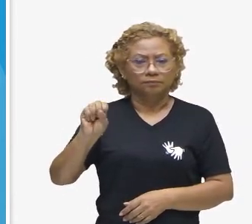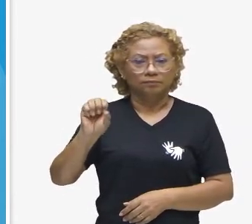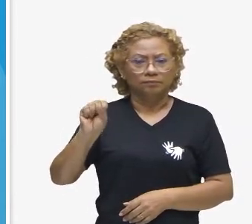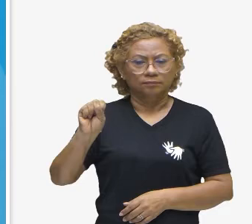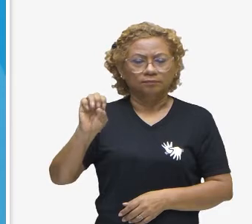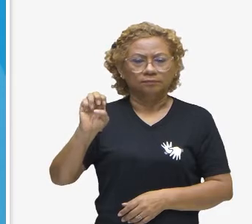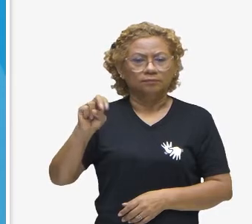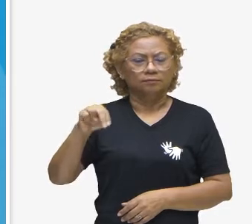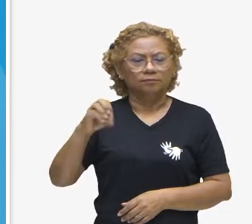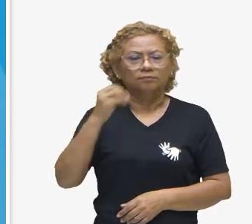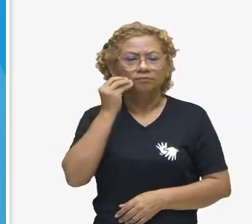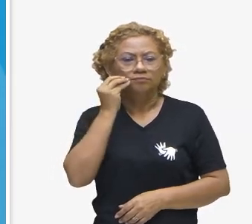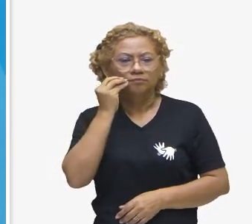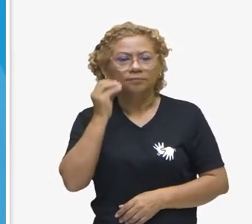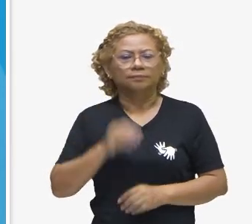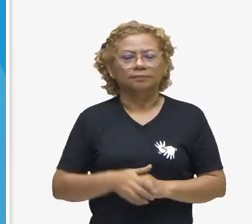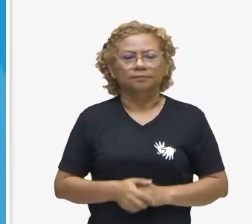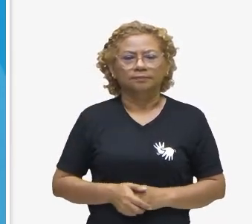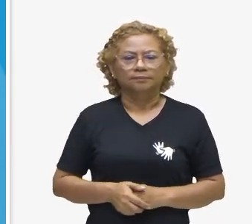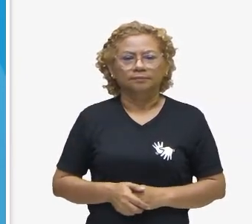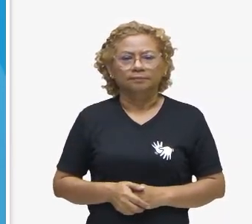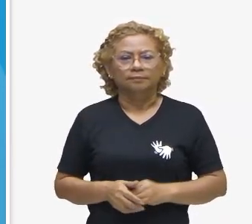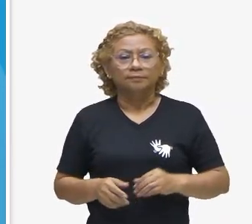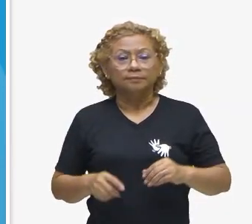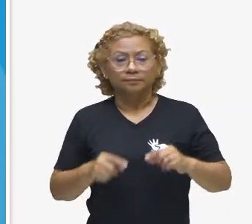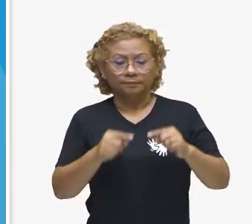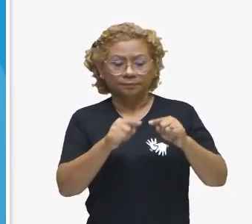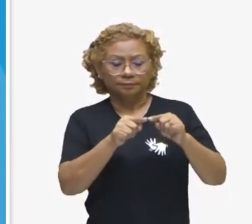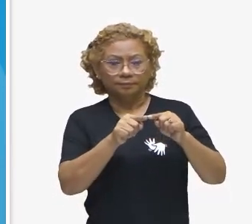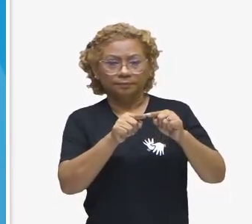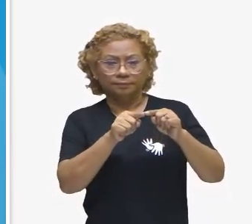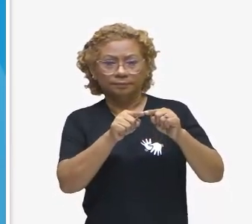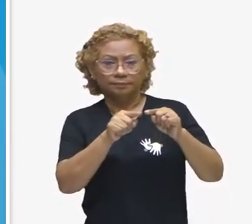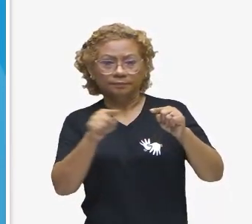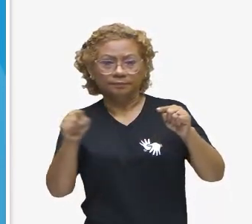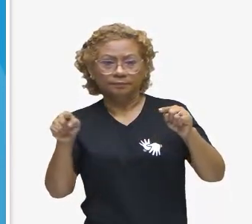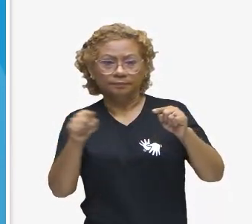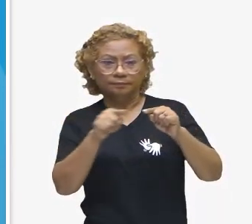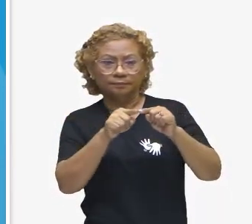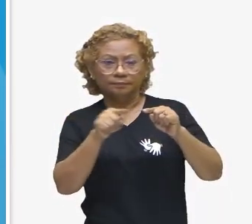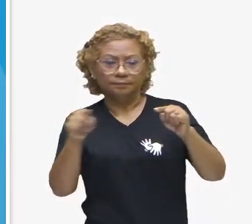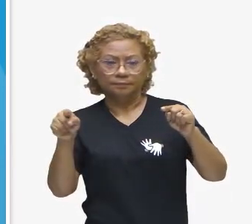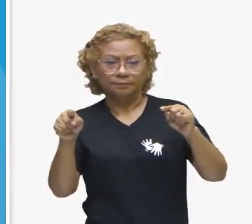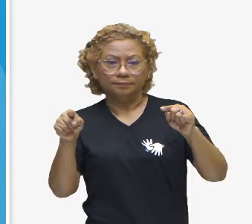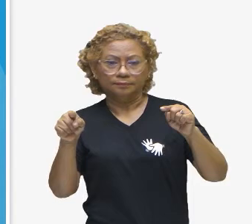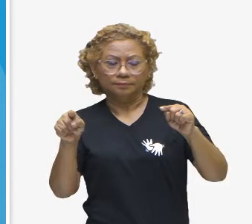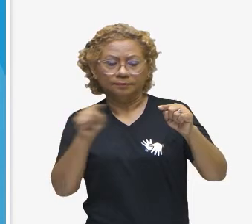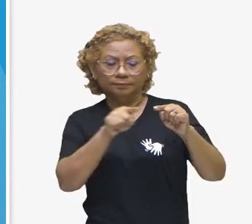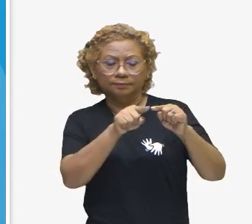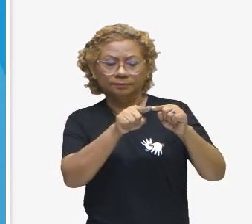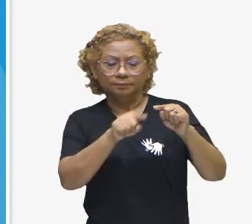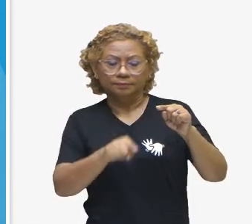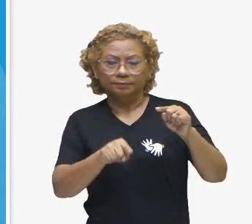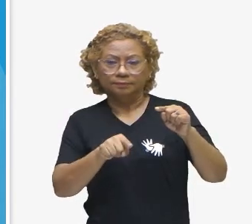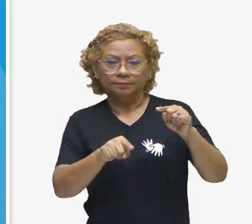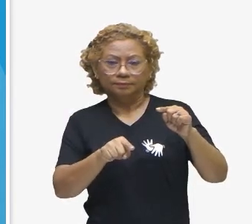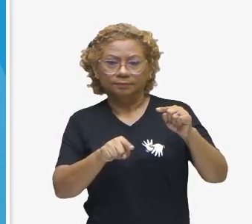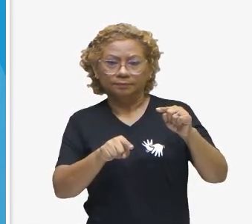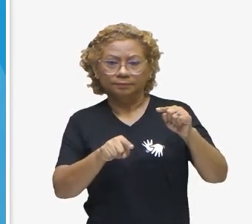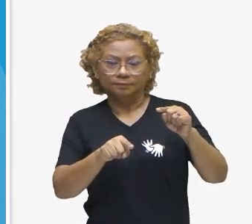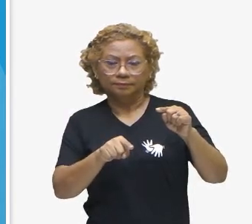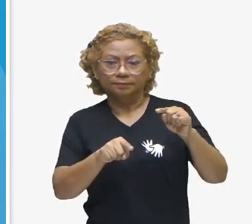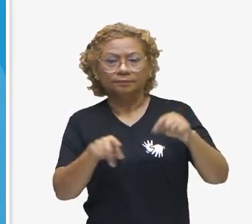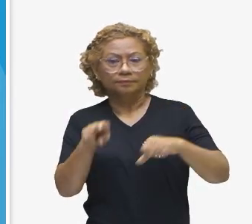do raio no eixo horizontal. A medida do raio é 1. Ao girar no sentido anti-horário, a projeção do mesmo no